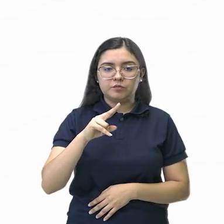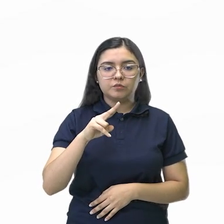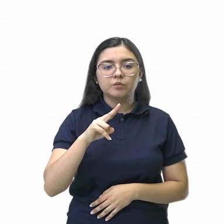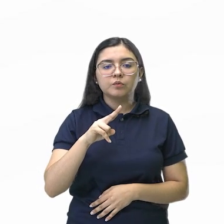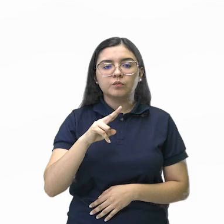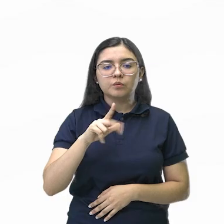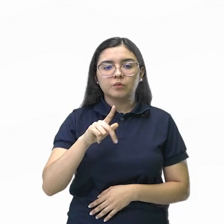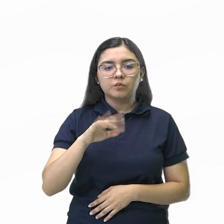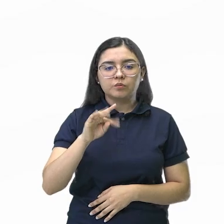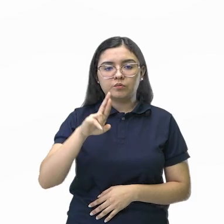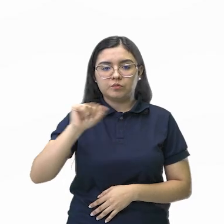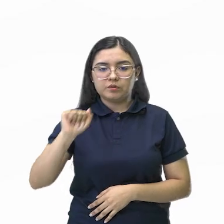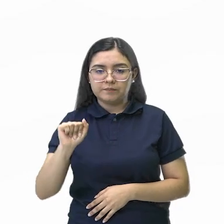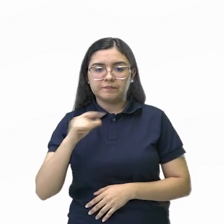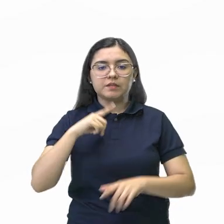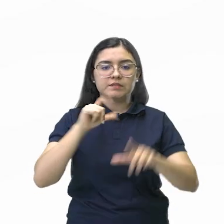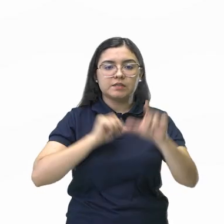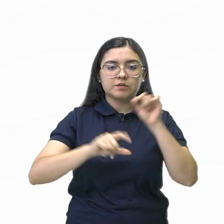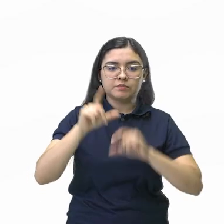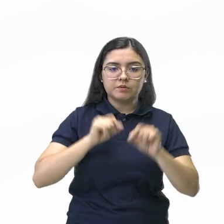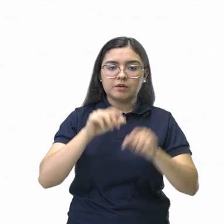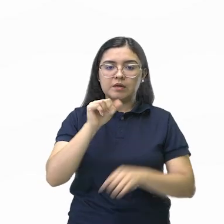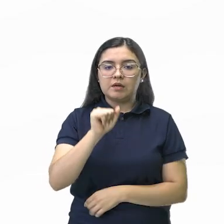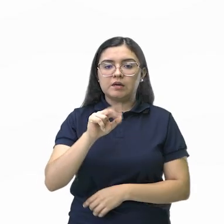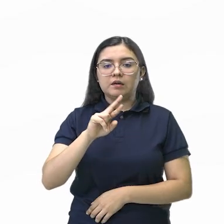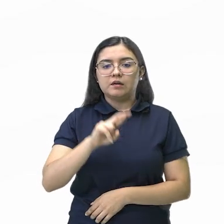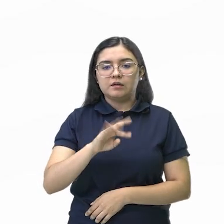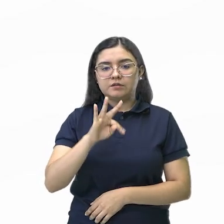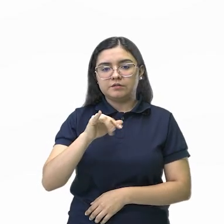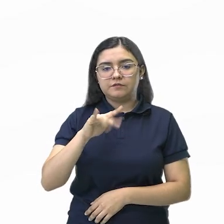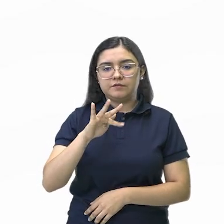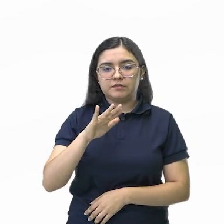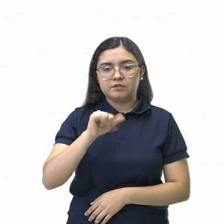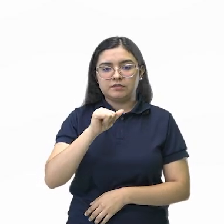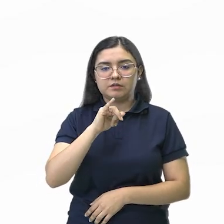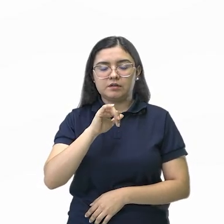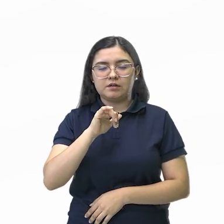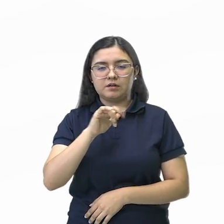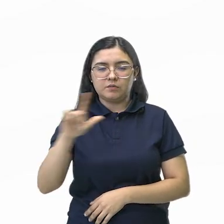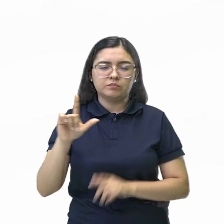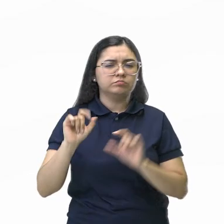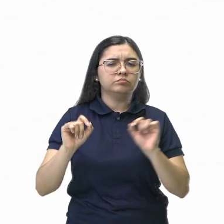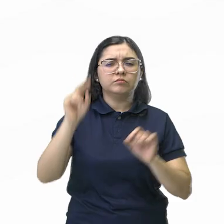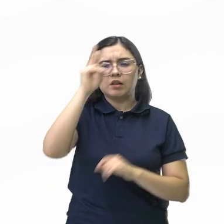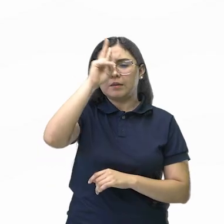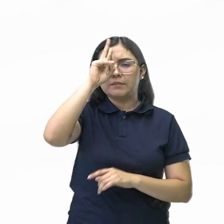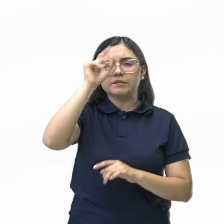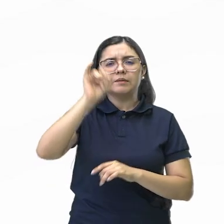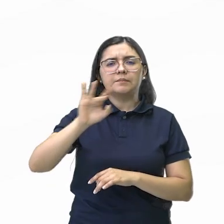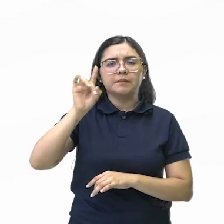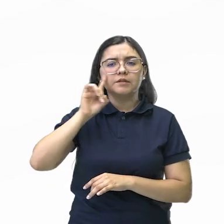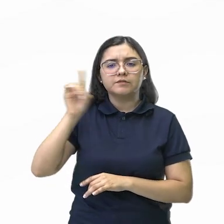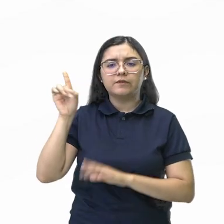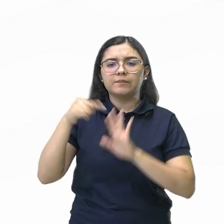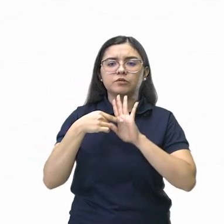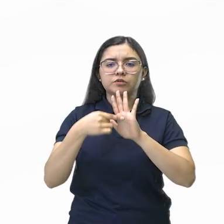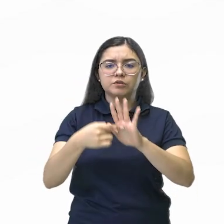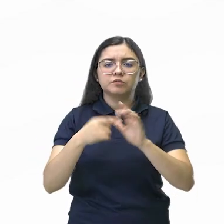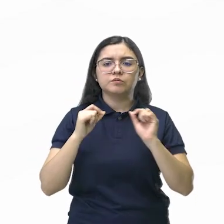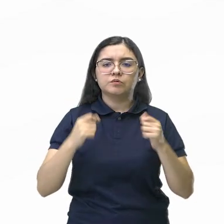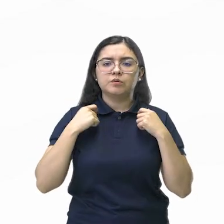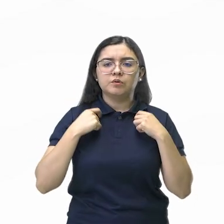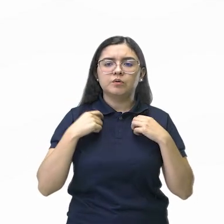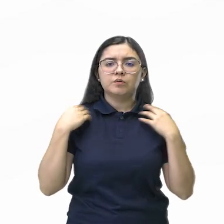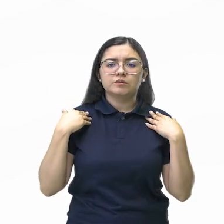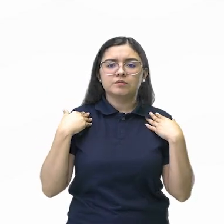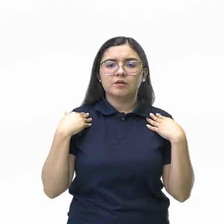seleção artificial. Isso fez lembrar o quê? Né? O que fez lembrar? Olha essa imagem aí mostrando monges. A